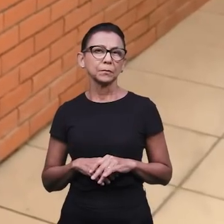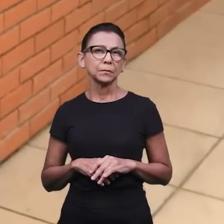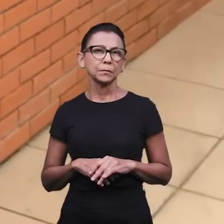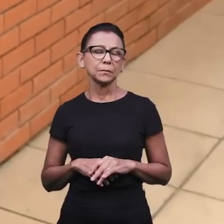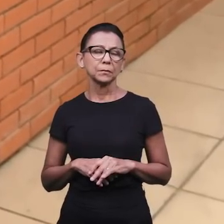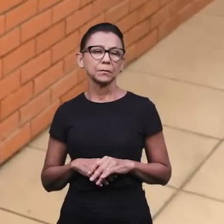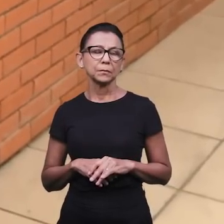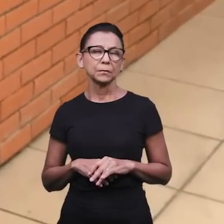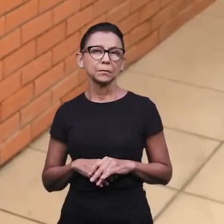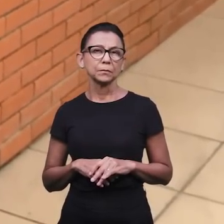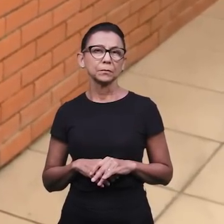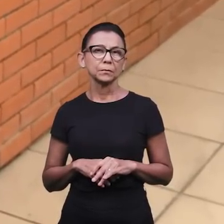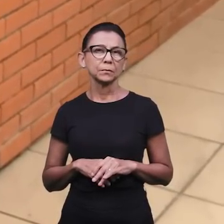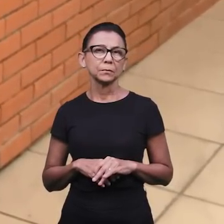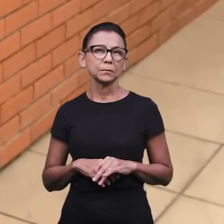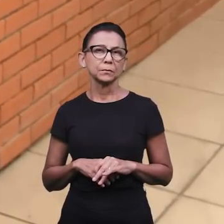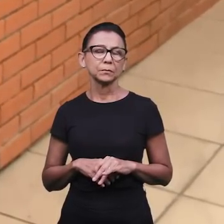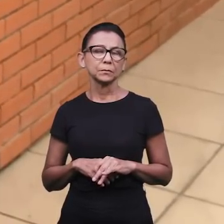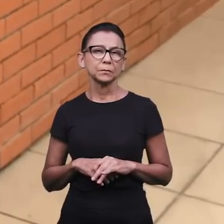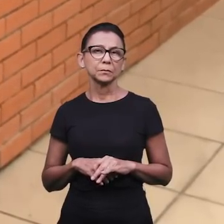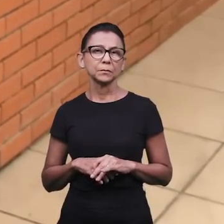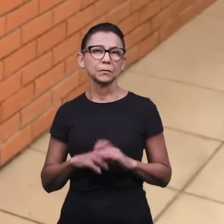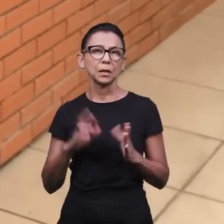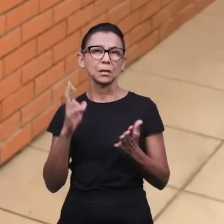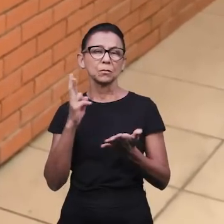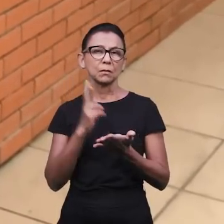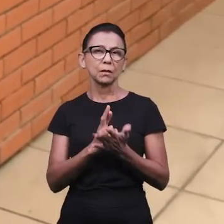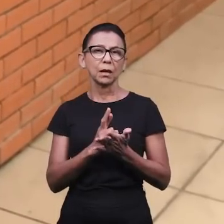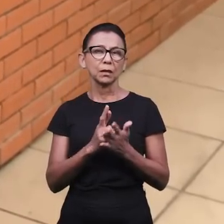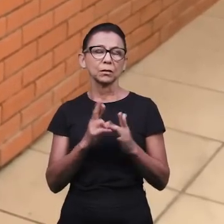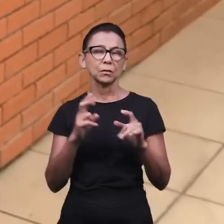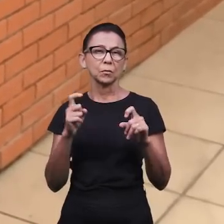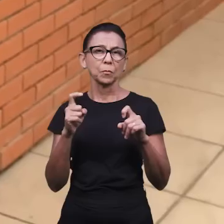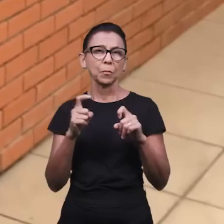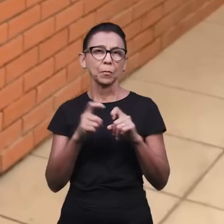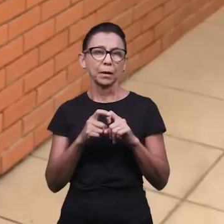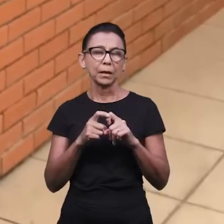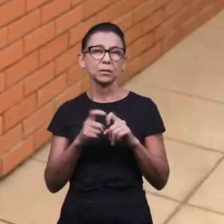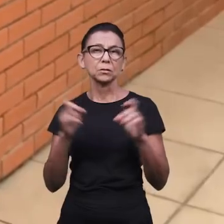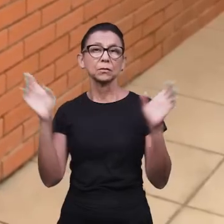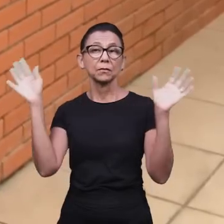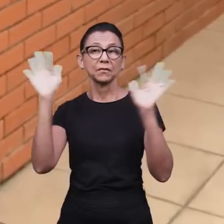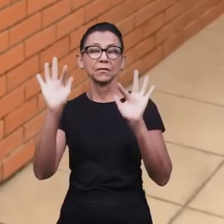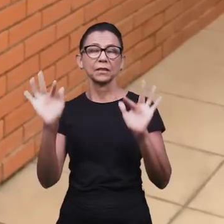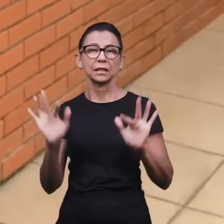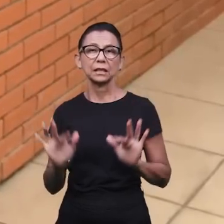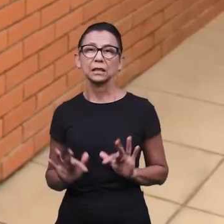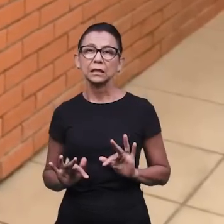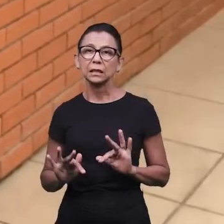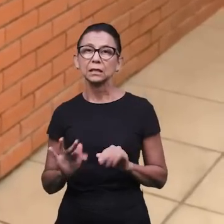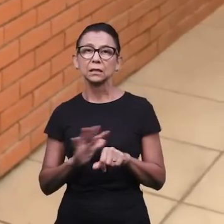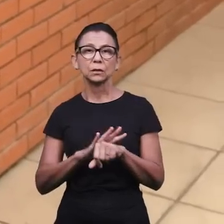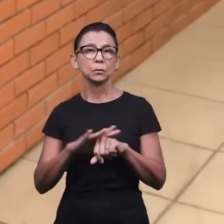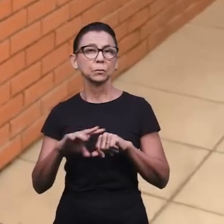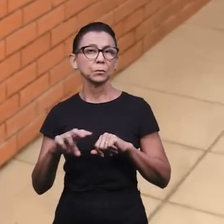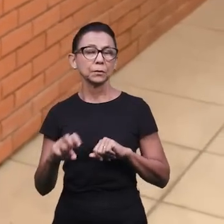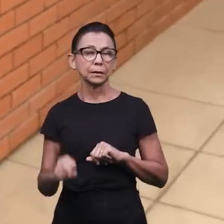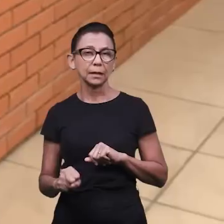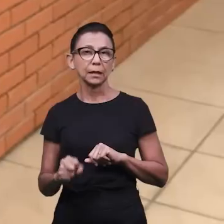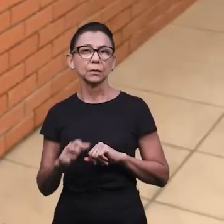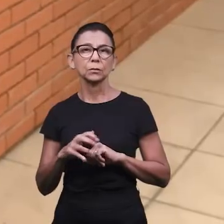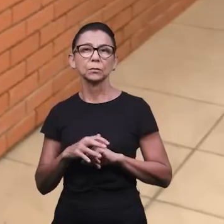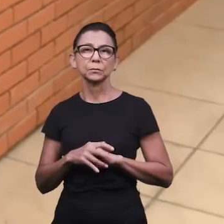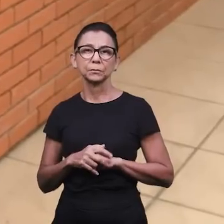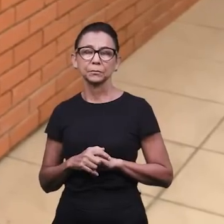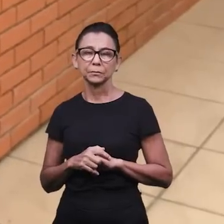no momento que recebi o resultado, eles foram todos benignos, não havia nada. Dos 5 que se